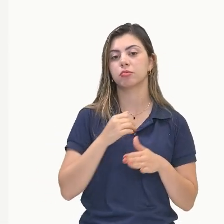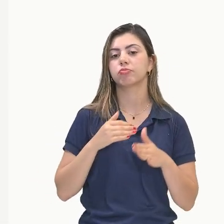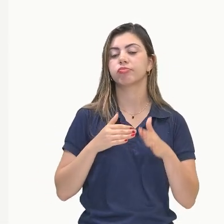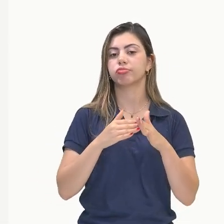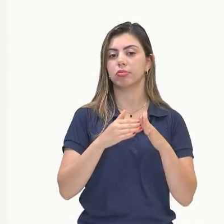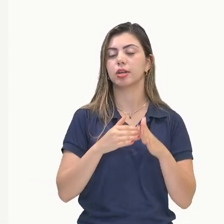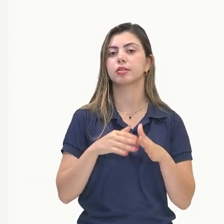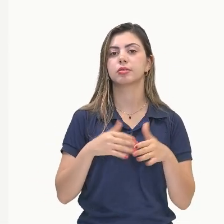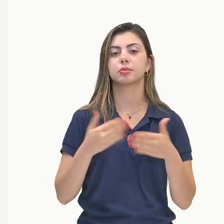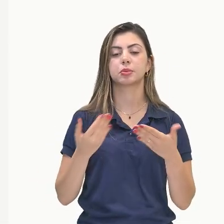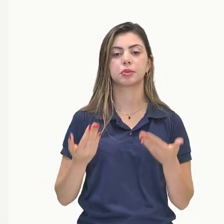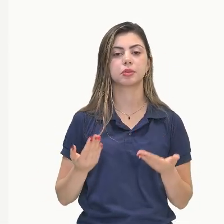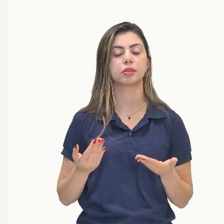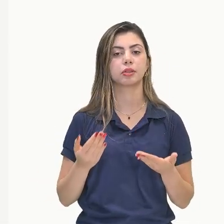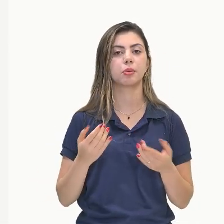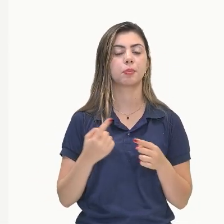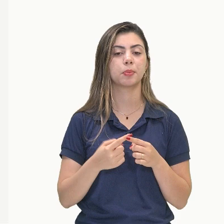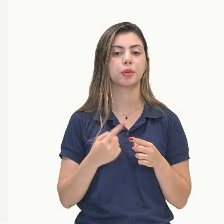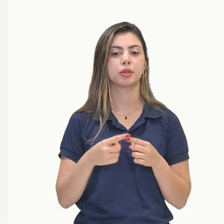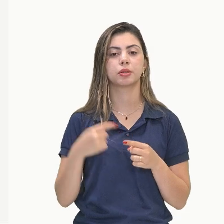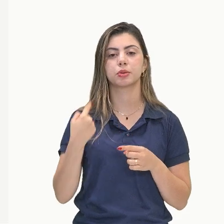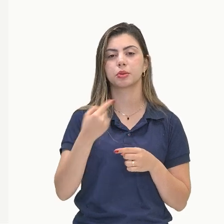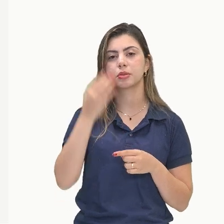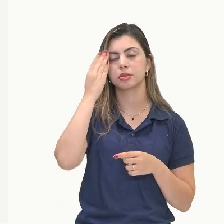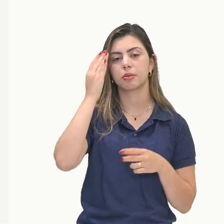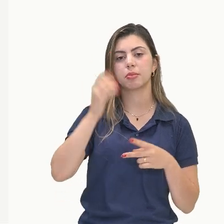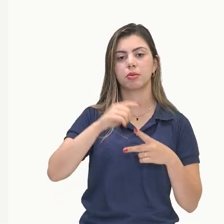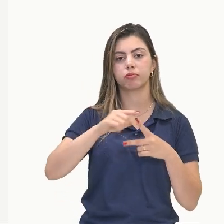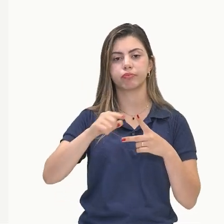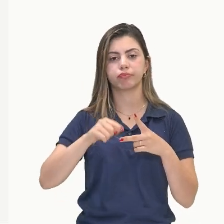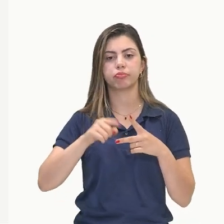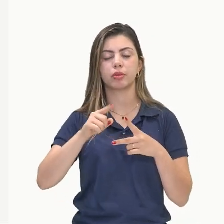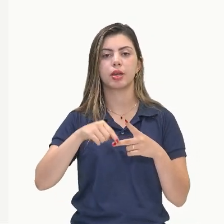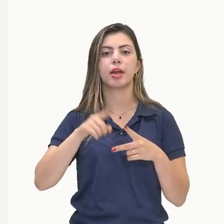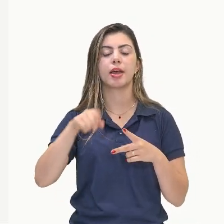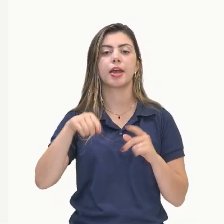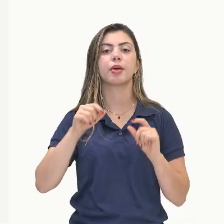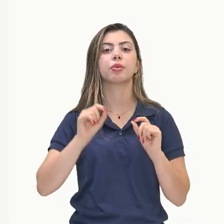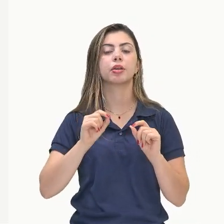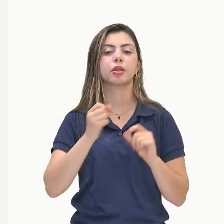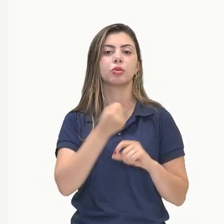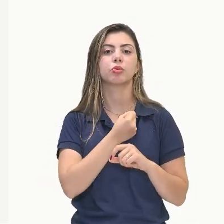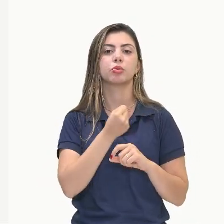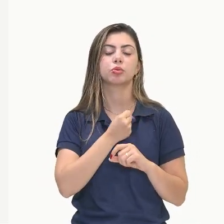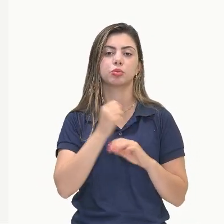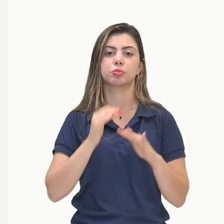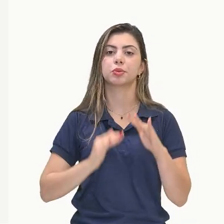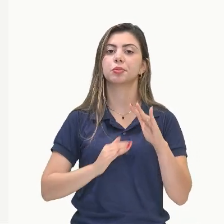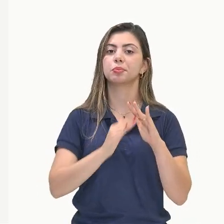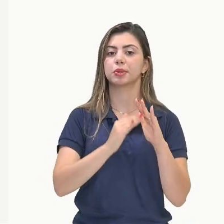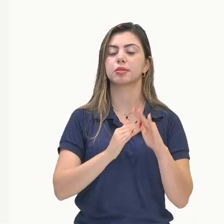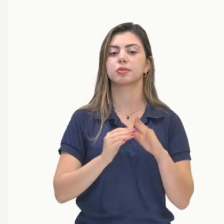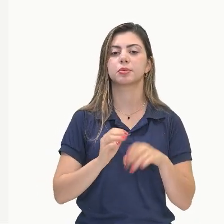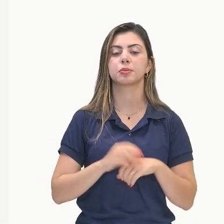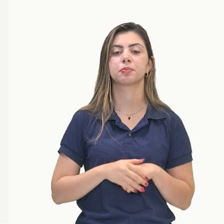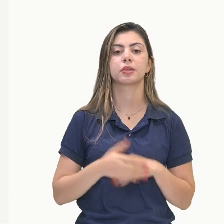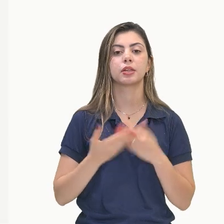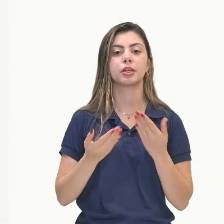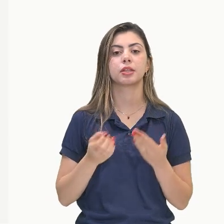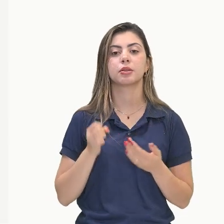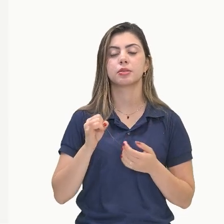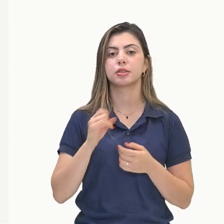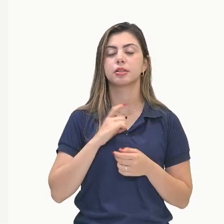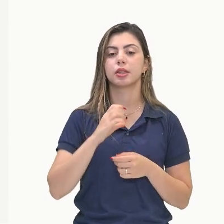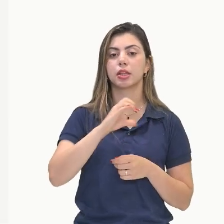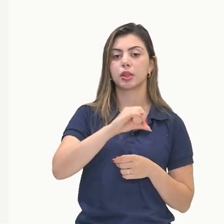nessa situação o seno do ângulo é o seu valor máximo. Então, se a carga entrar com um ângulo que faz 90